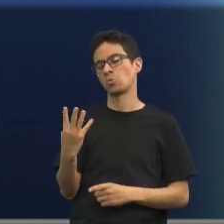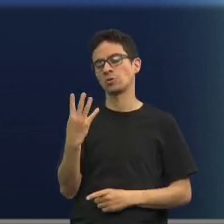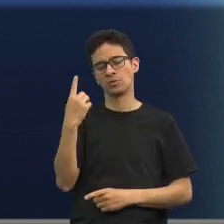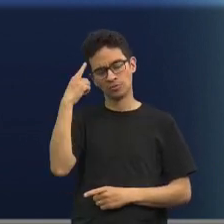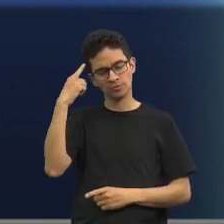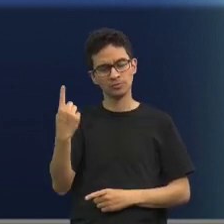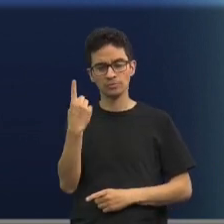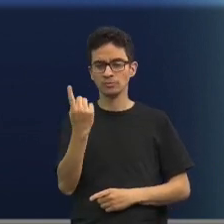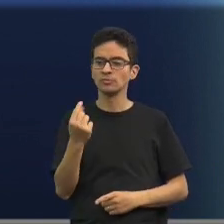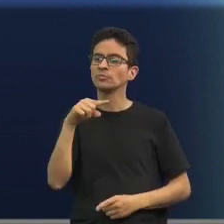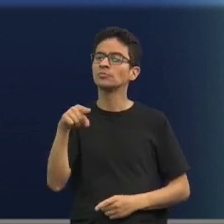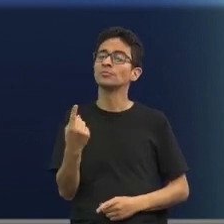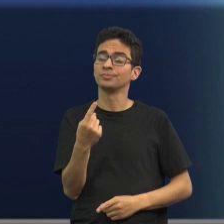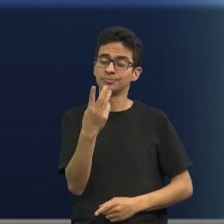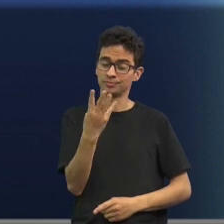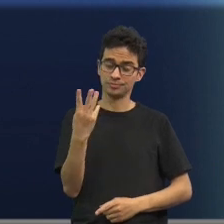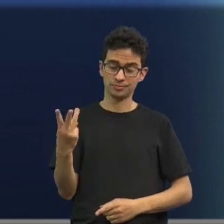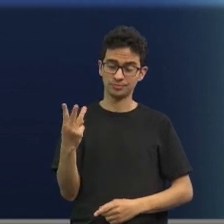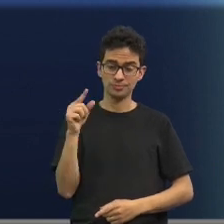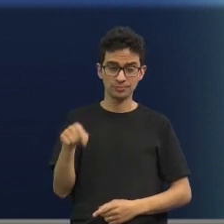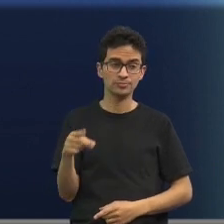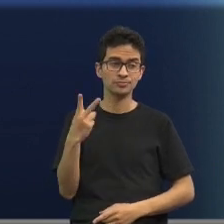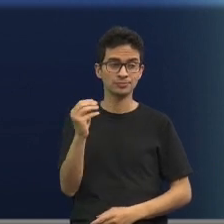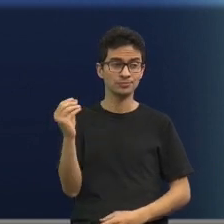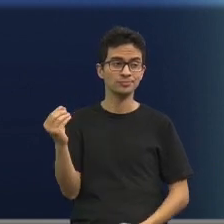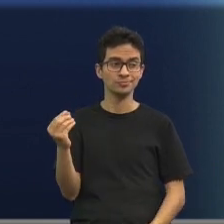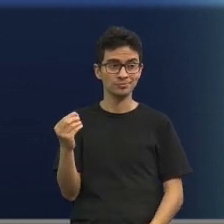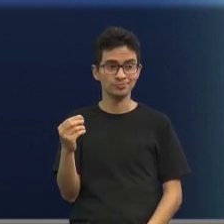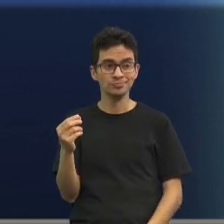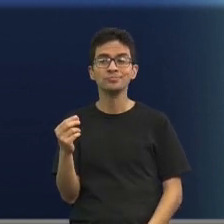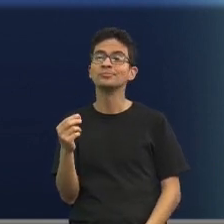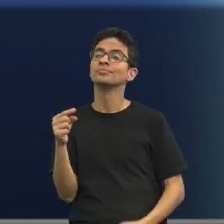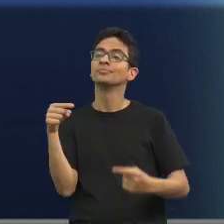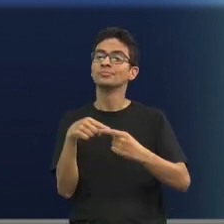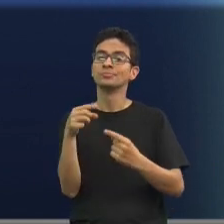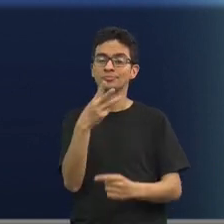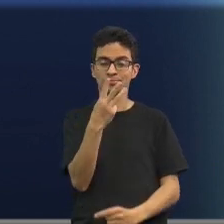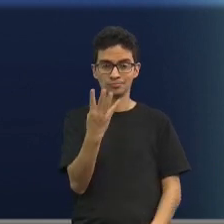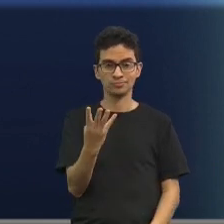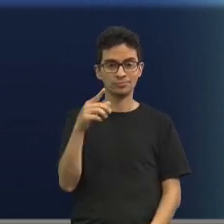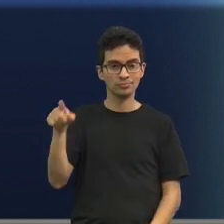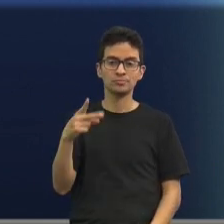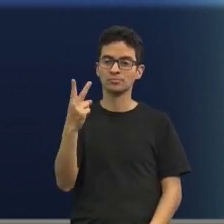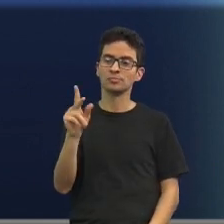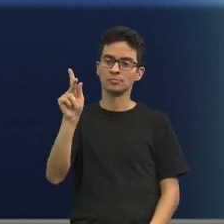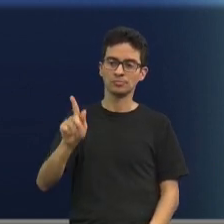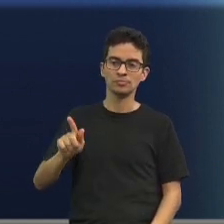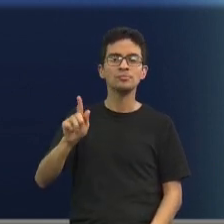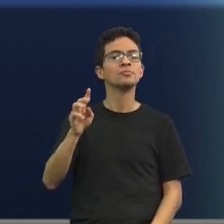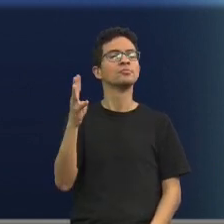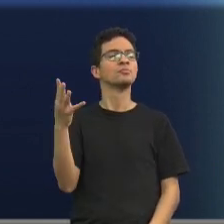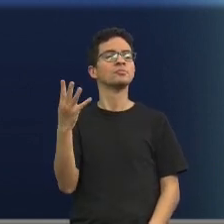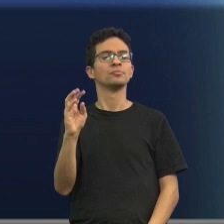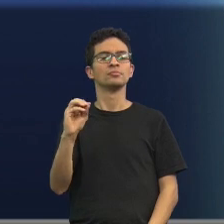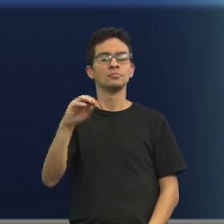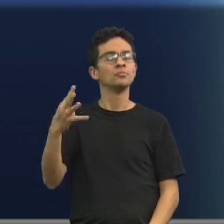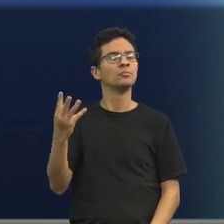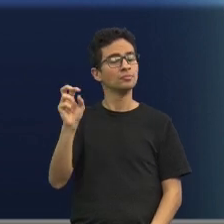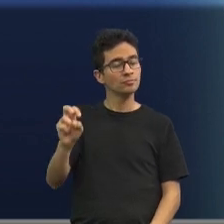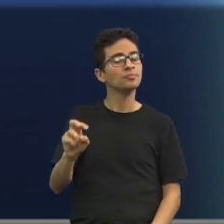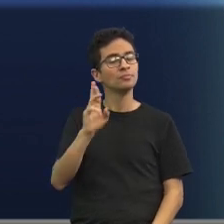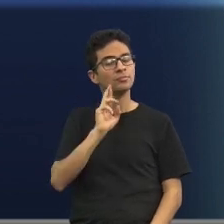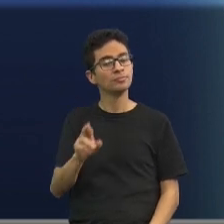16,1 43 mil e duzentos que dá 43,2 quilogramas que está entre 40 e 45